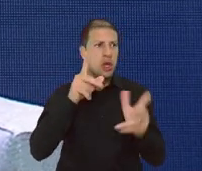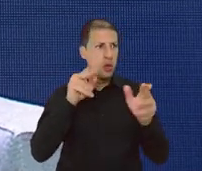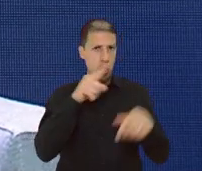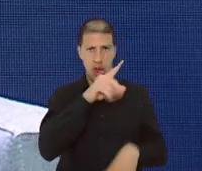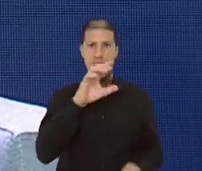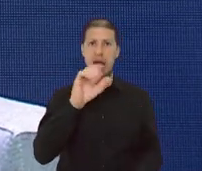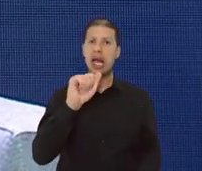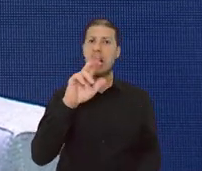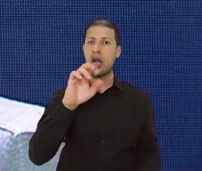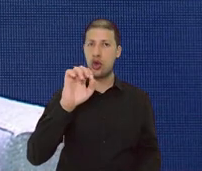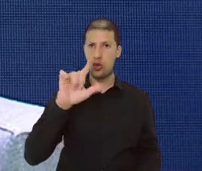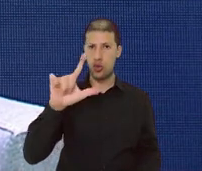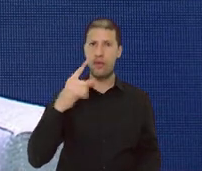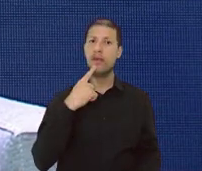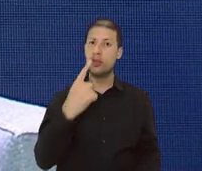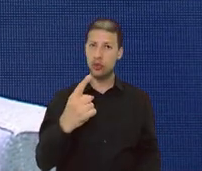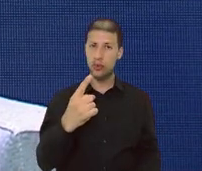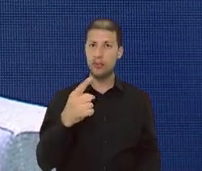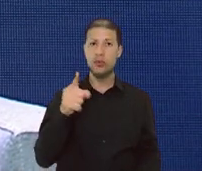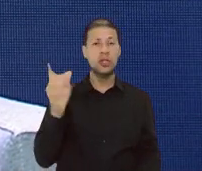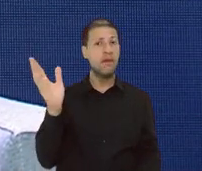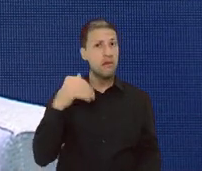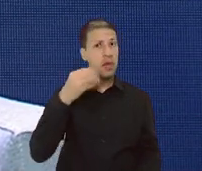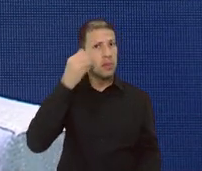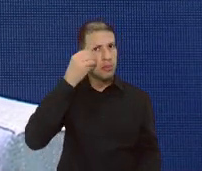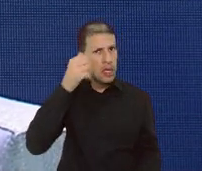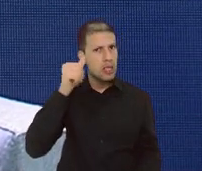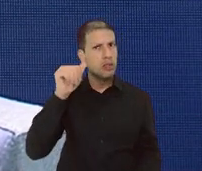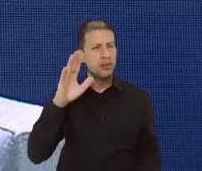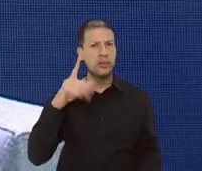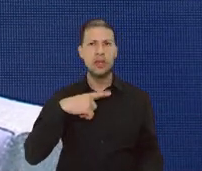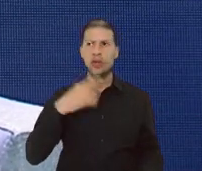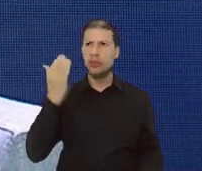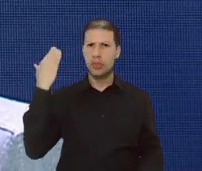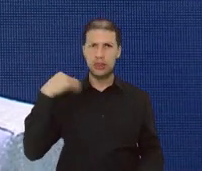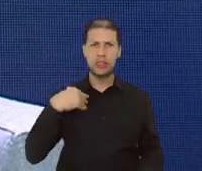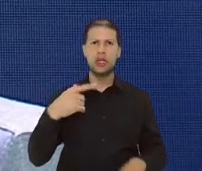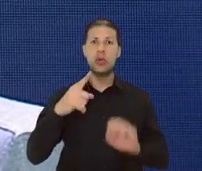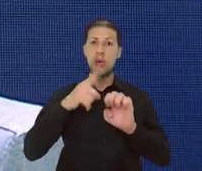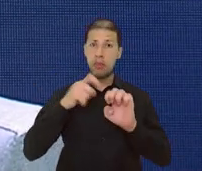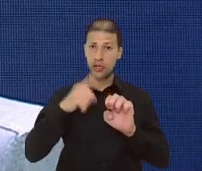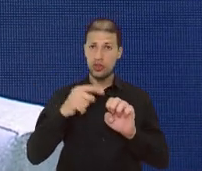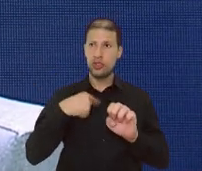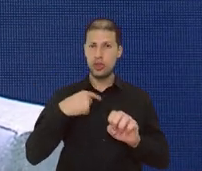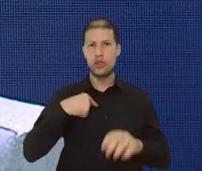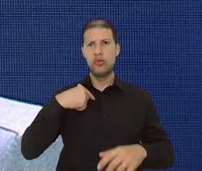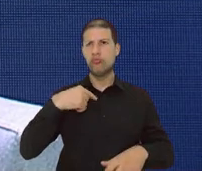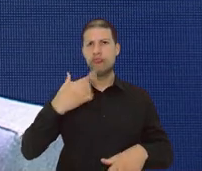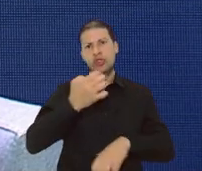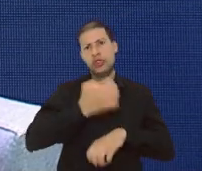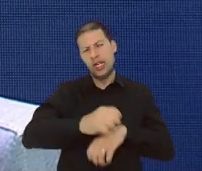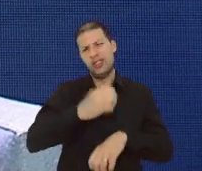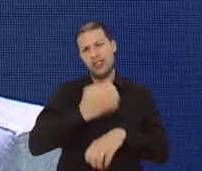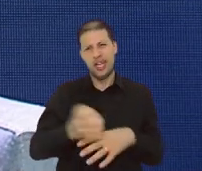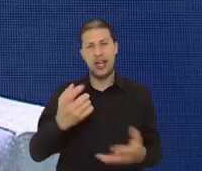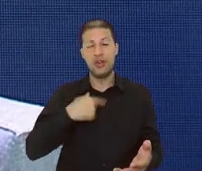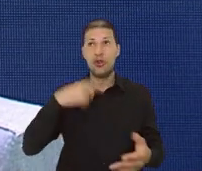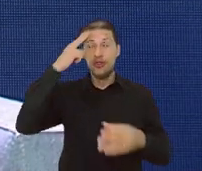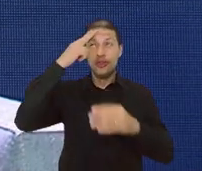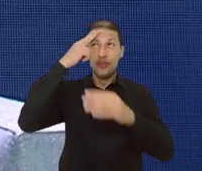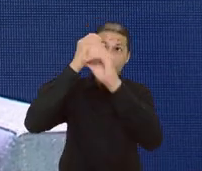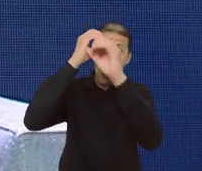você vem já mais experiente eu empreendeu era estagiário empreenderam muito mais um sonho do que